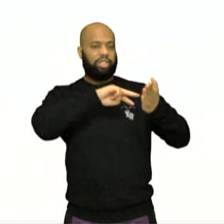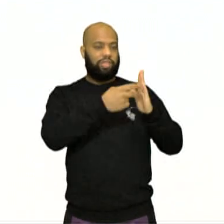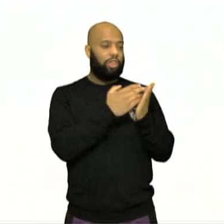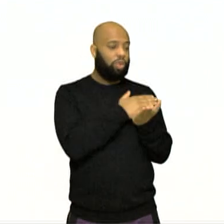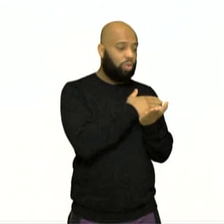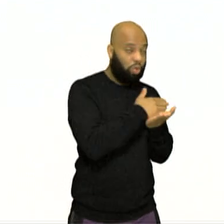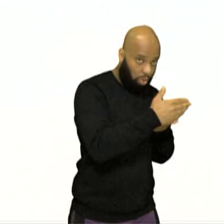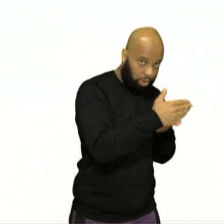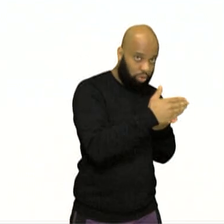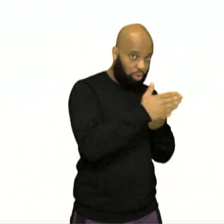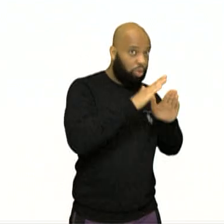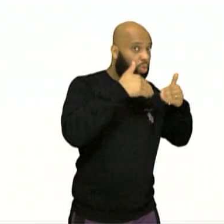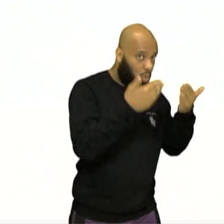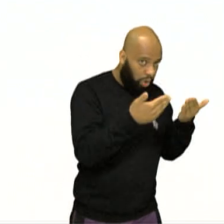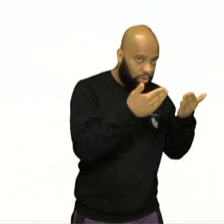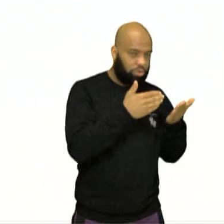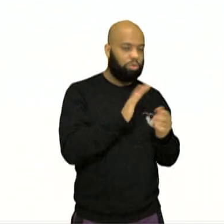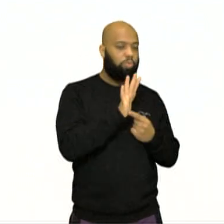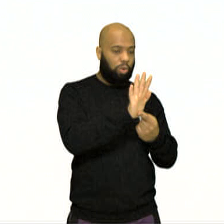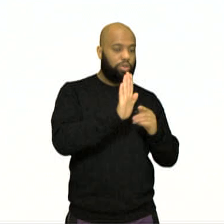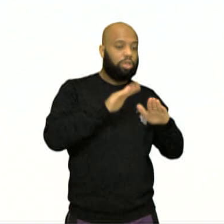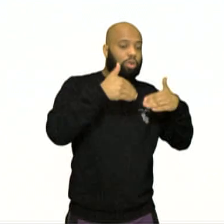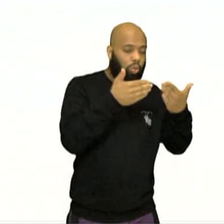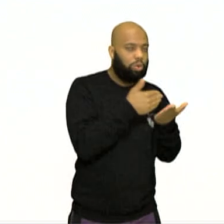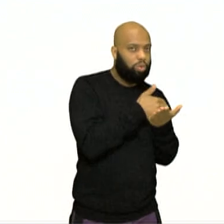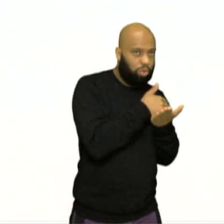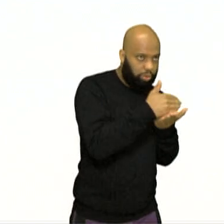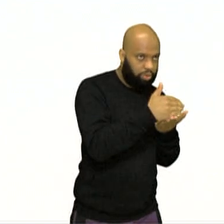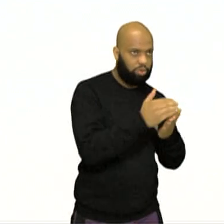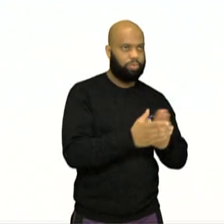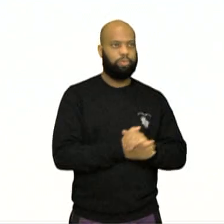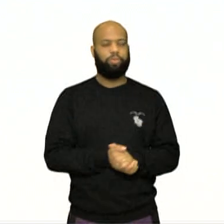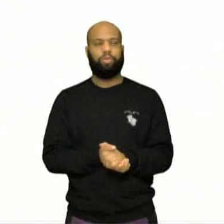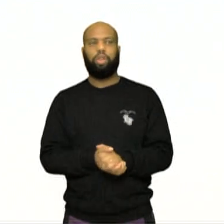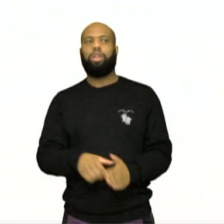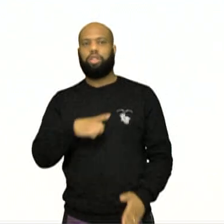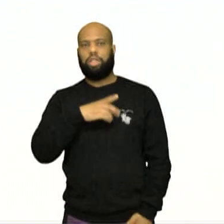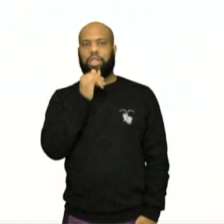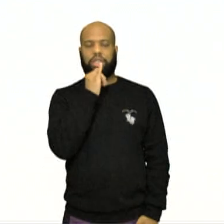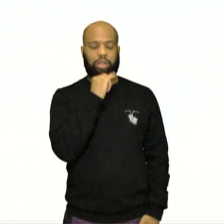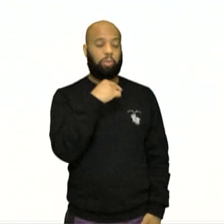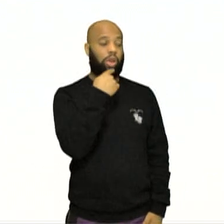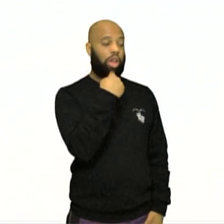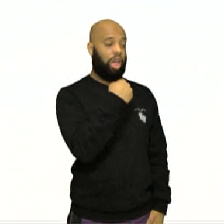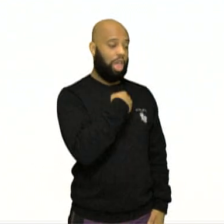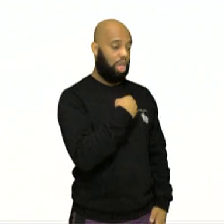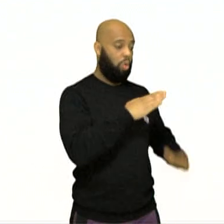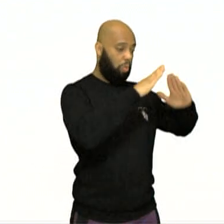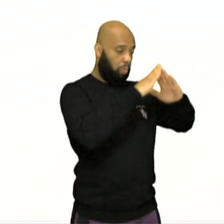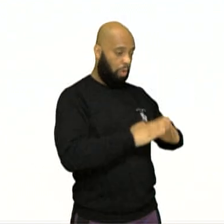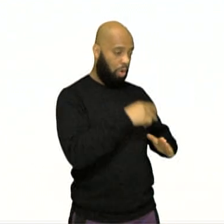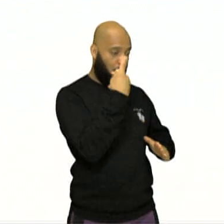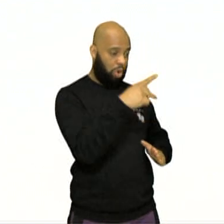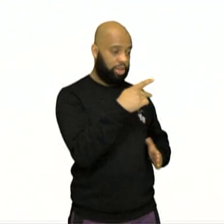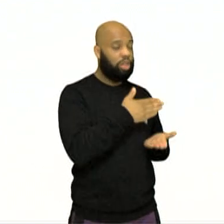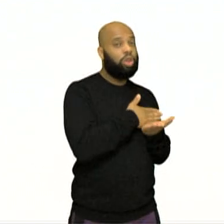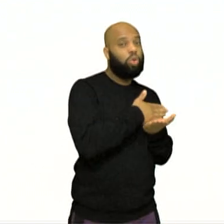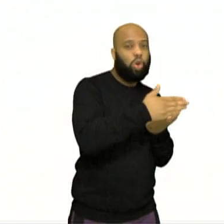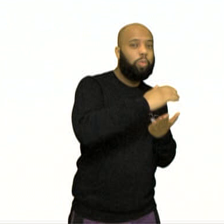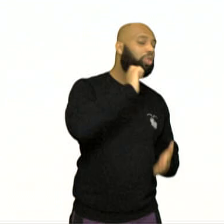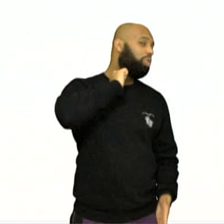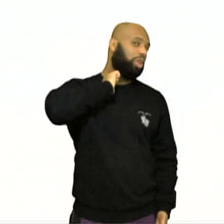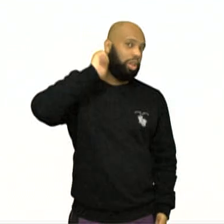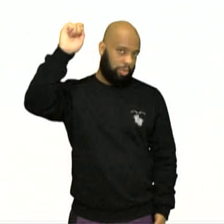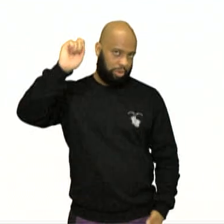indica o início da ação. I have lived here since April. Eu moro aqui desde abril. Ou